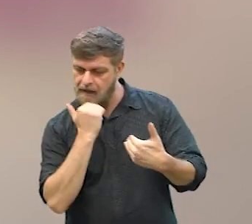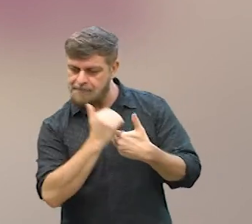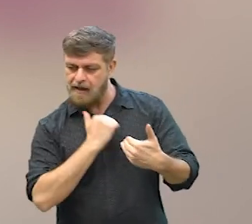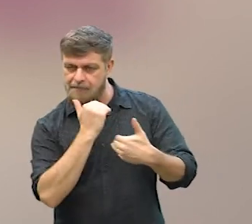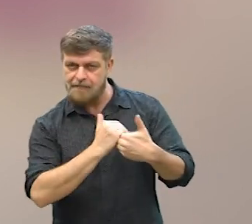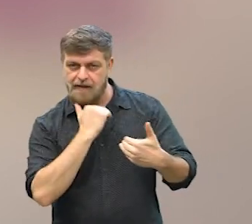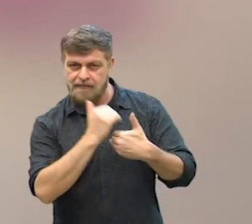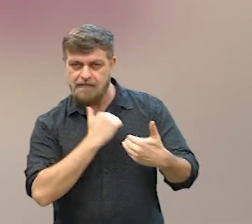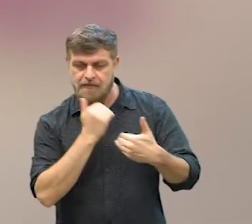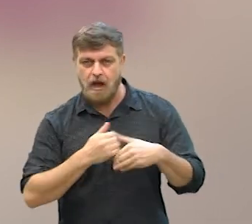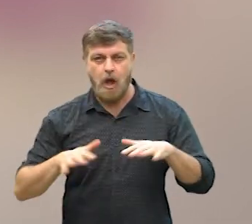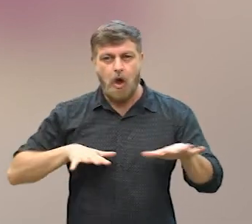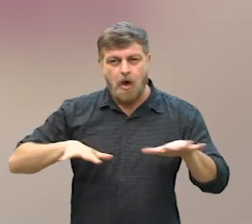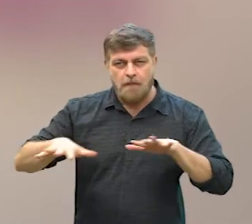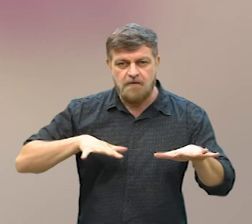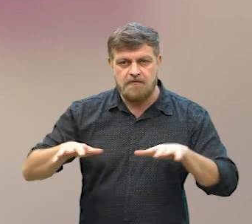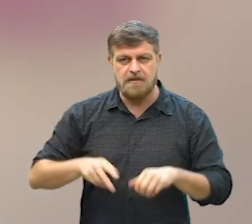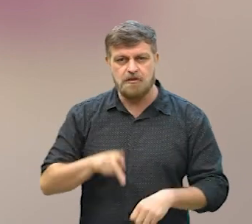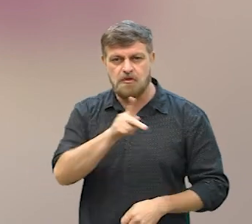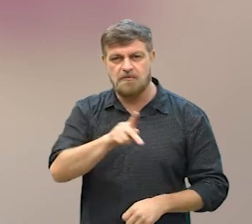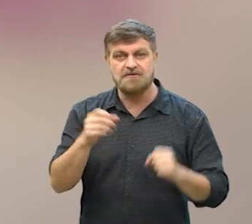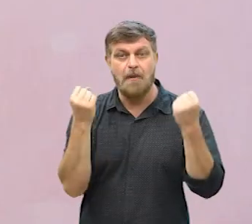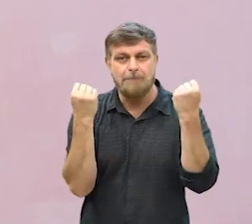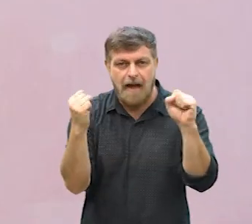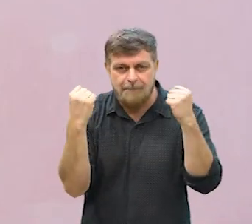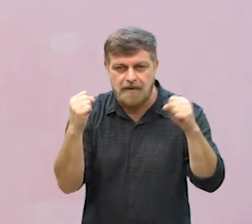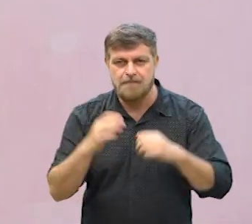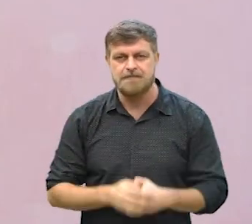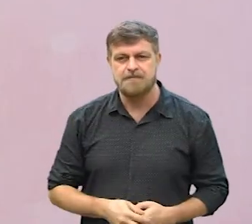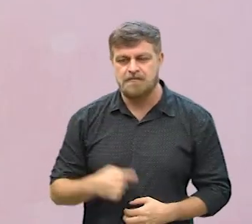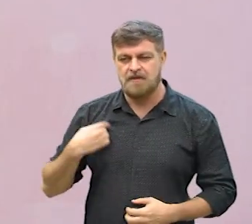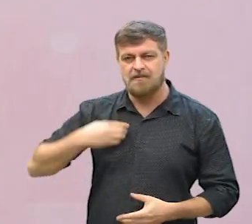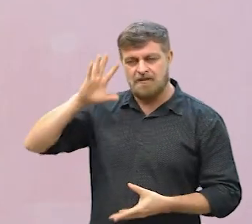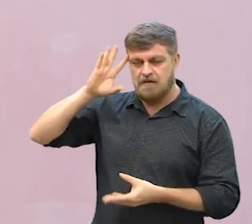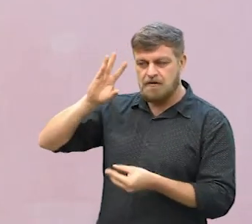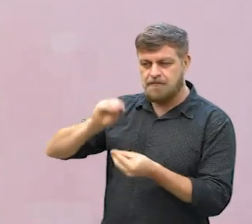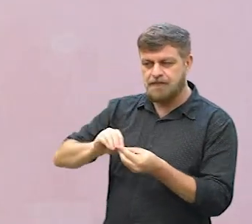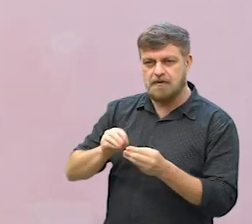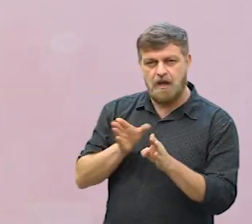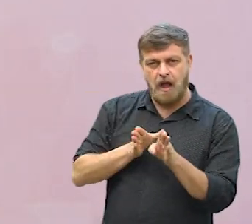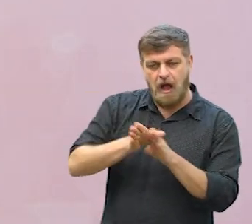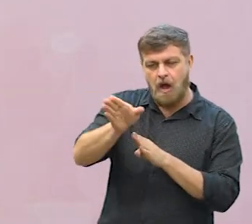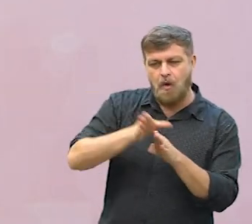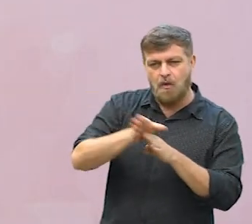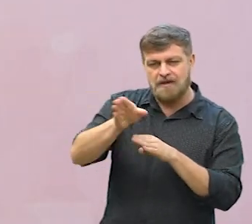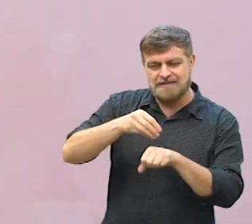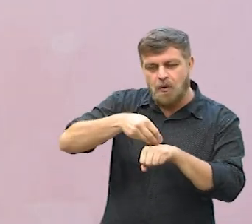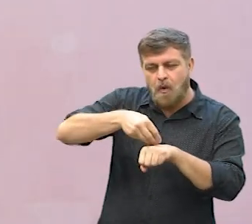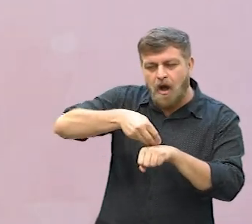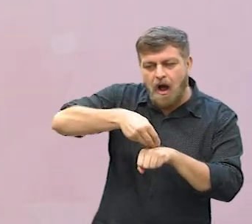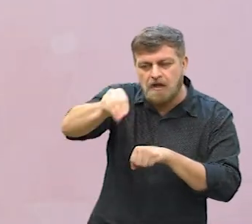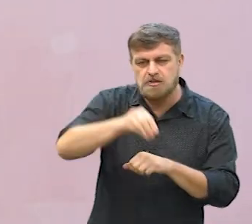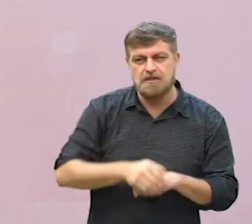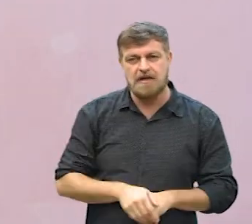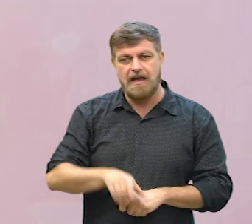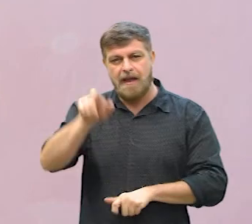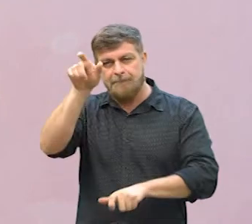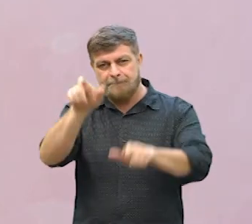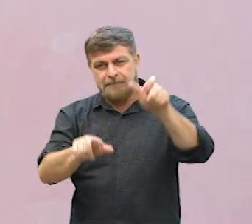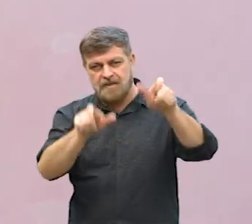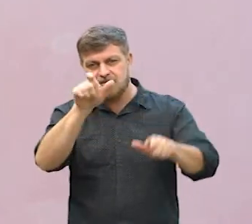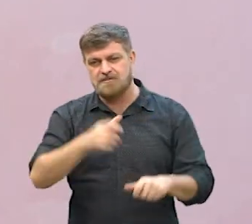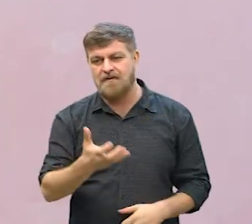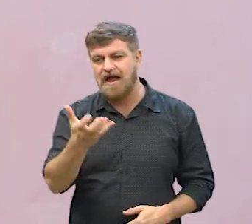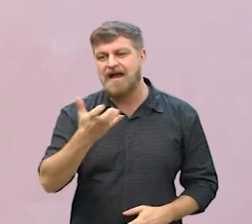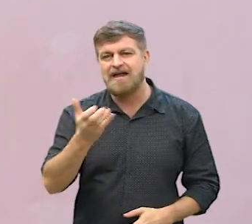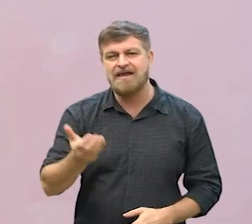essa orientação, educação física. Dani, para a gente encerrar o Saúde e Vida, qual orientação, qual dica você dá para